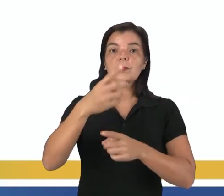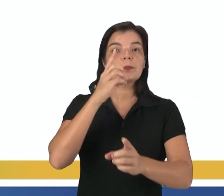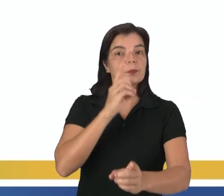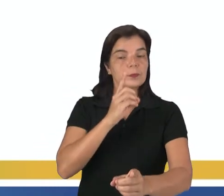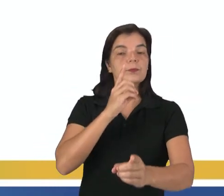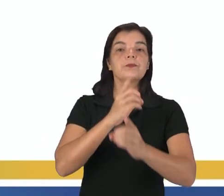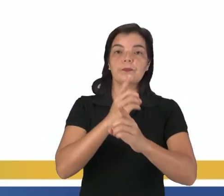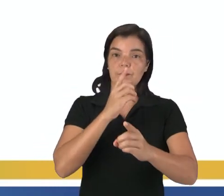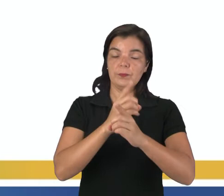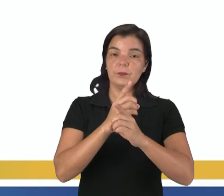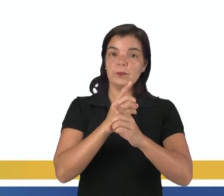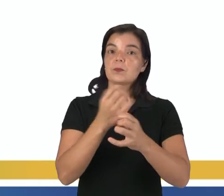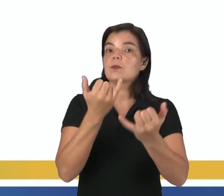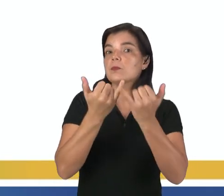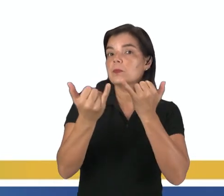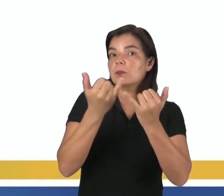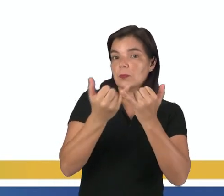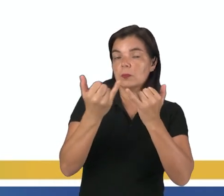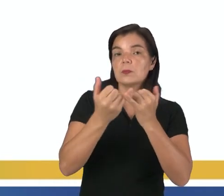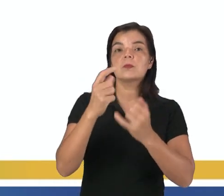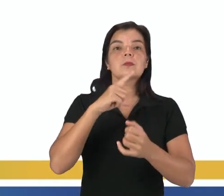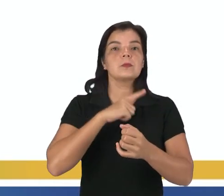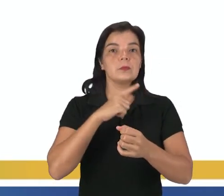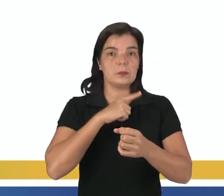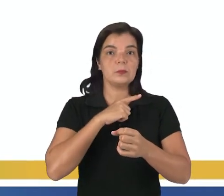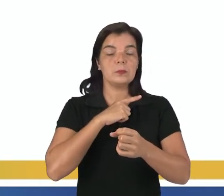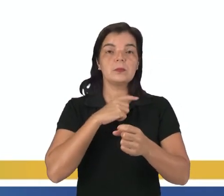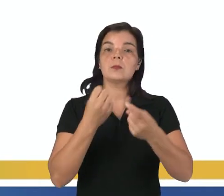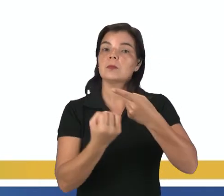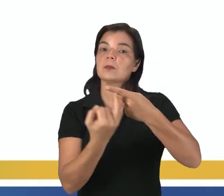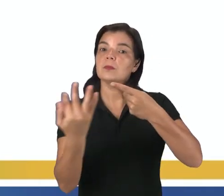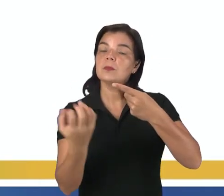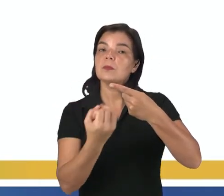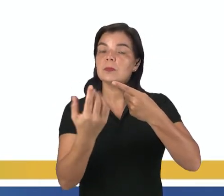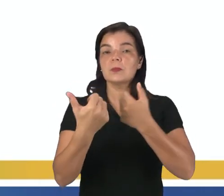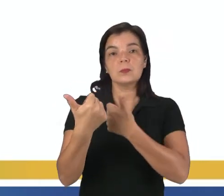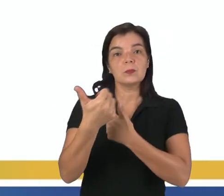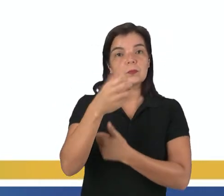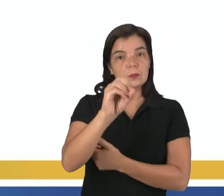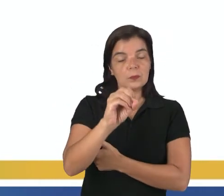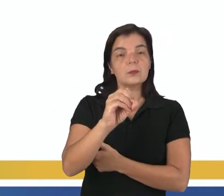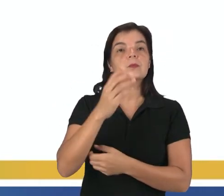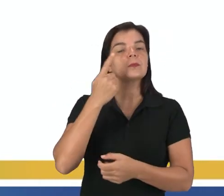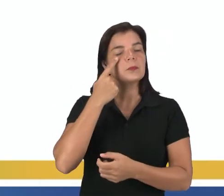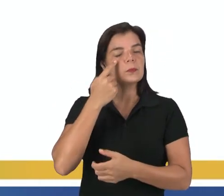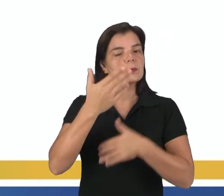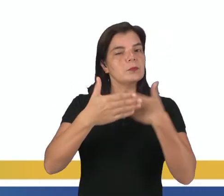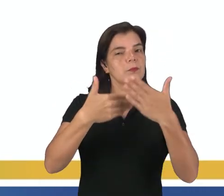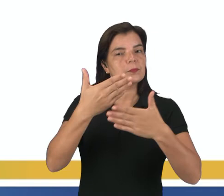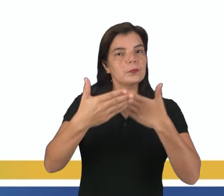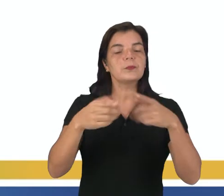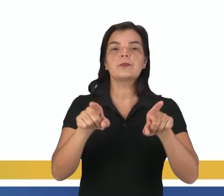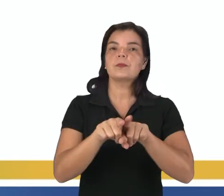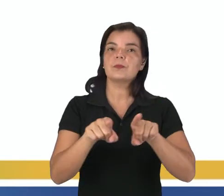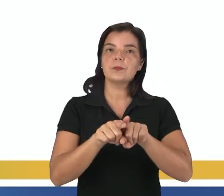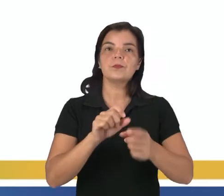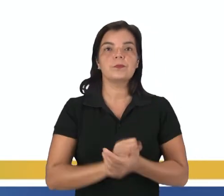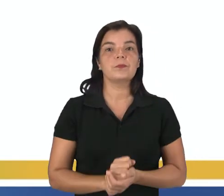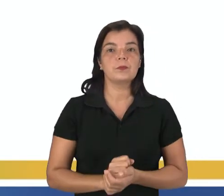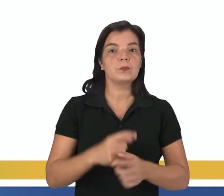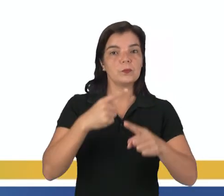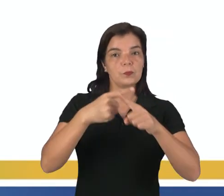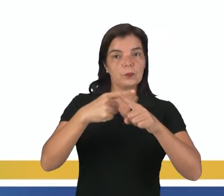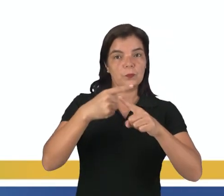uma fração equivalente que tenha denominador 10. Então, observe aí o processo que nós vamos realizar.